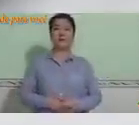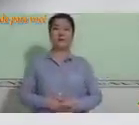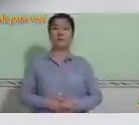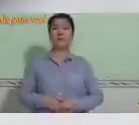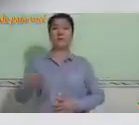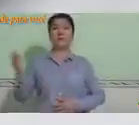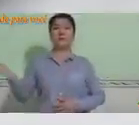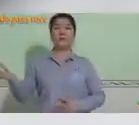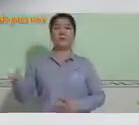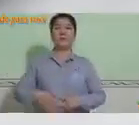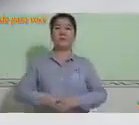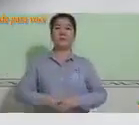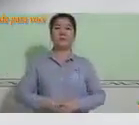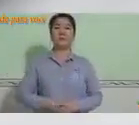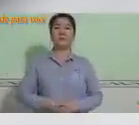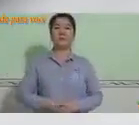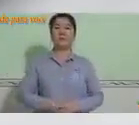da postura.